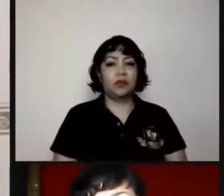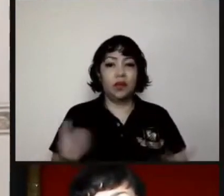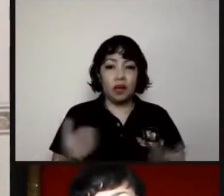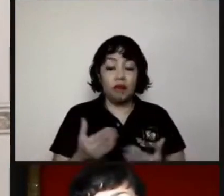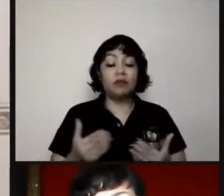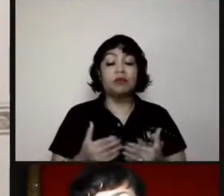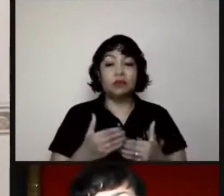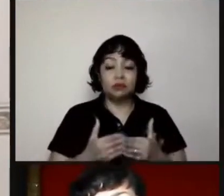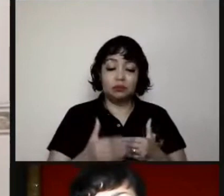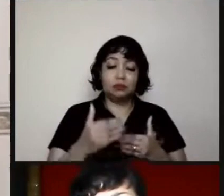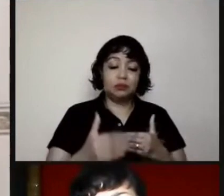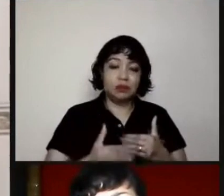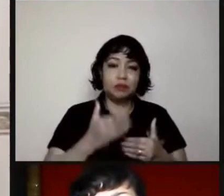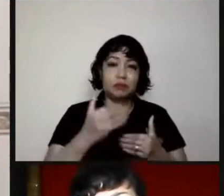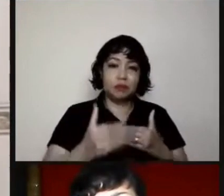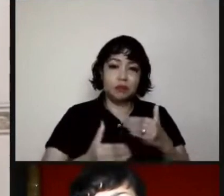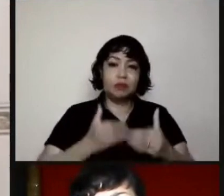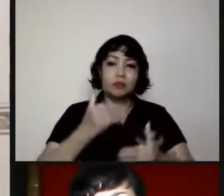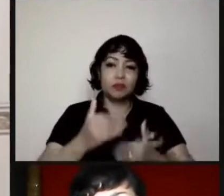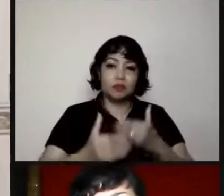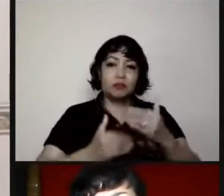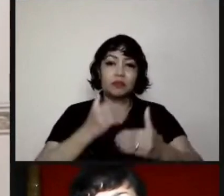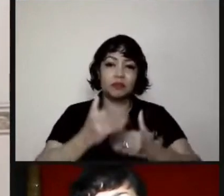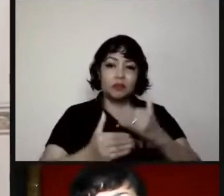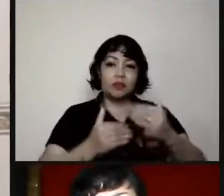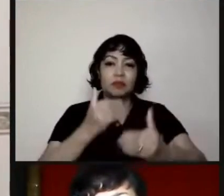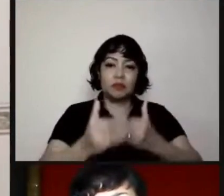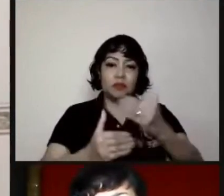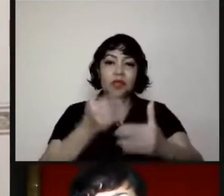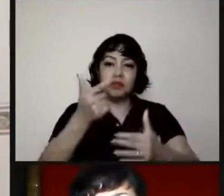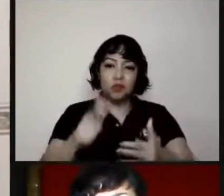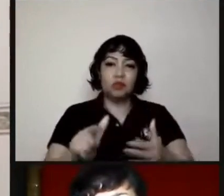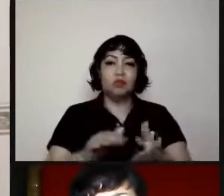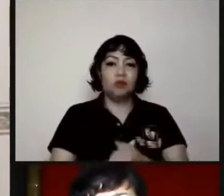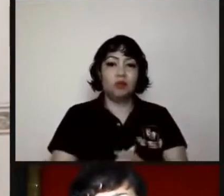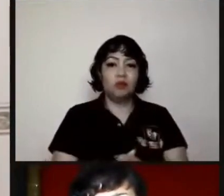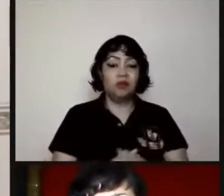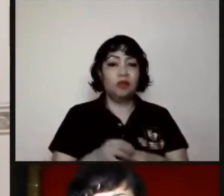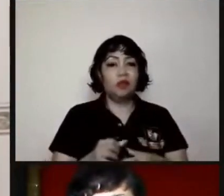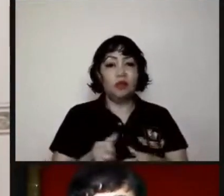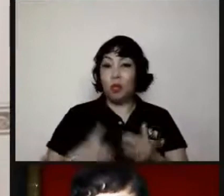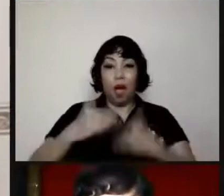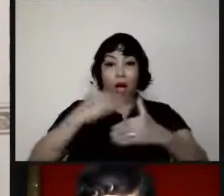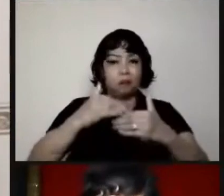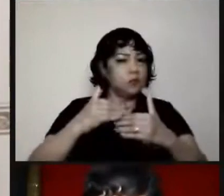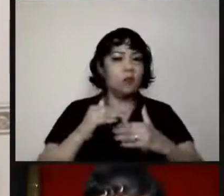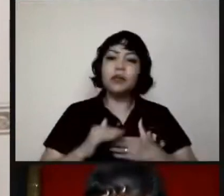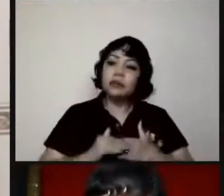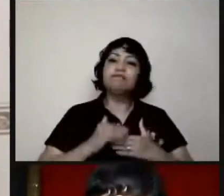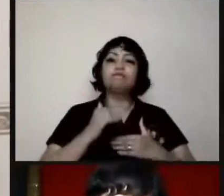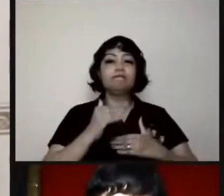está começando a caminhar novamente a passos assim, não muito largos, né, mas a gente